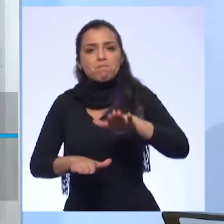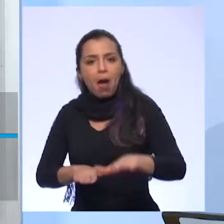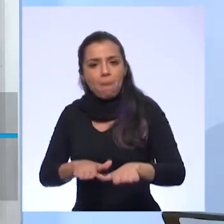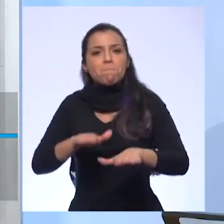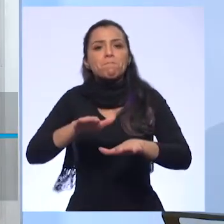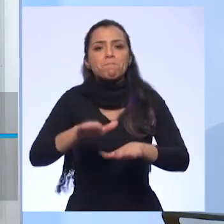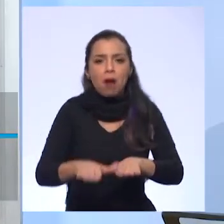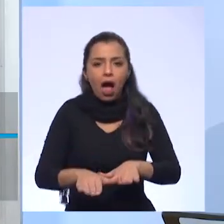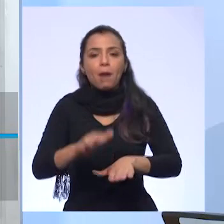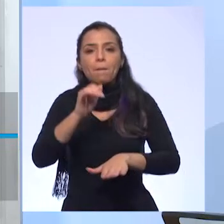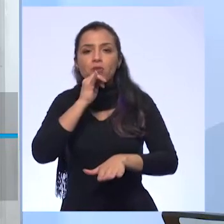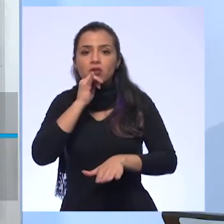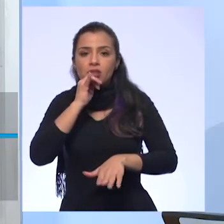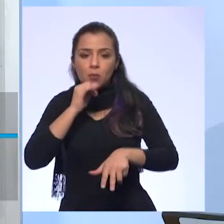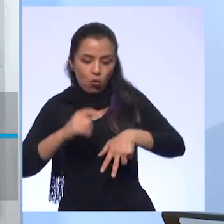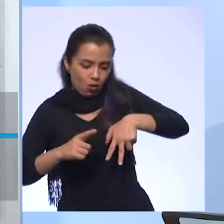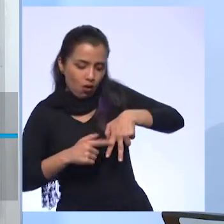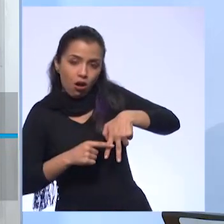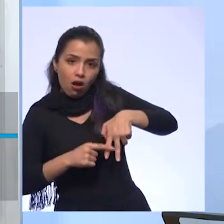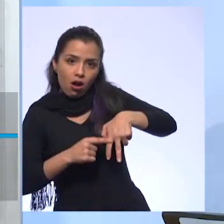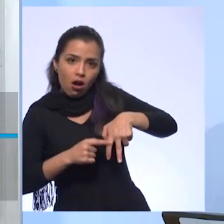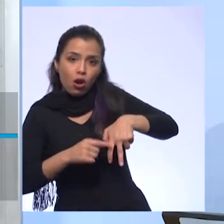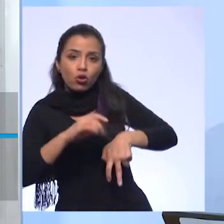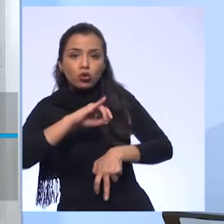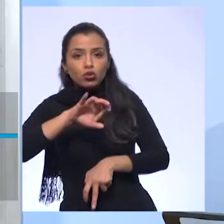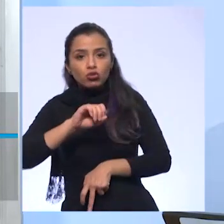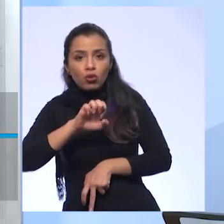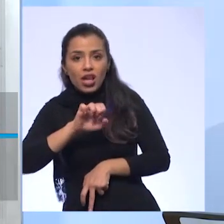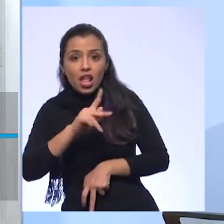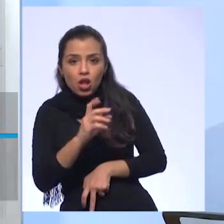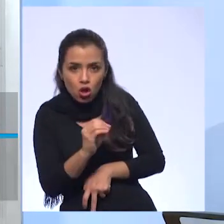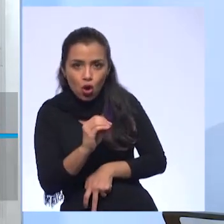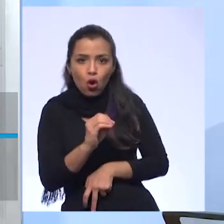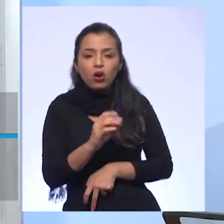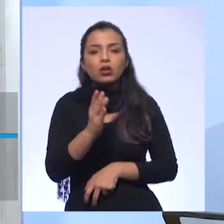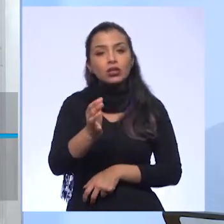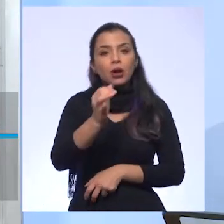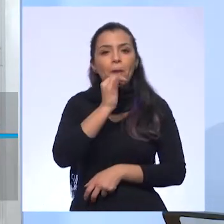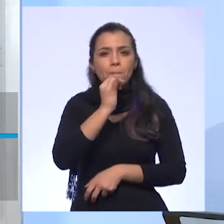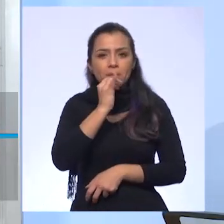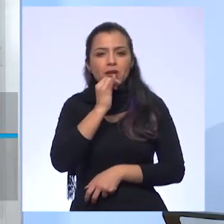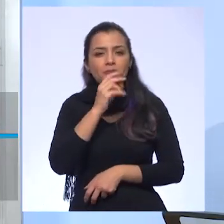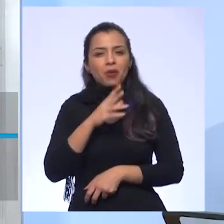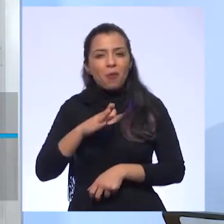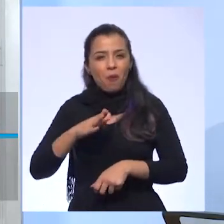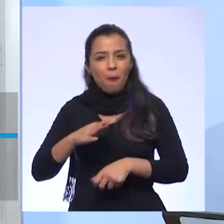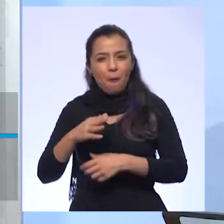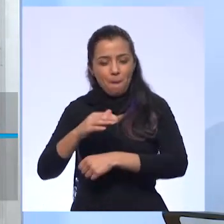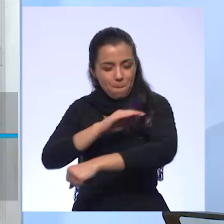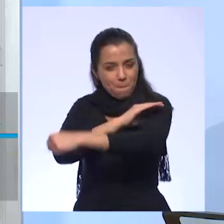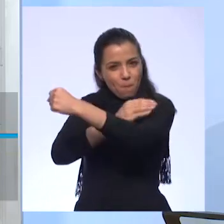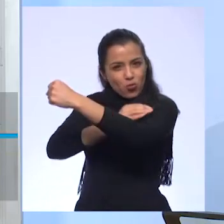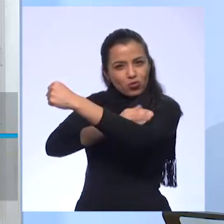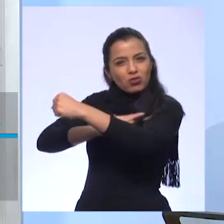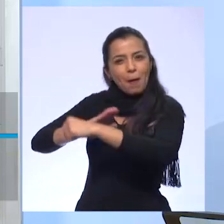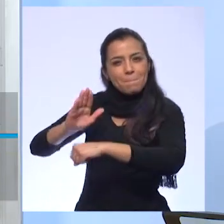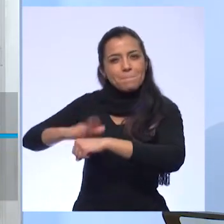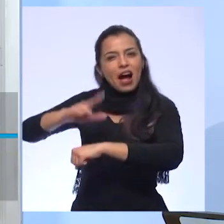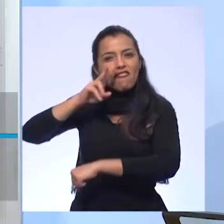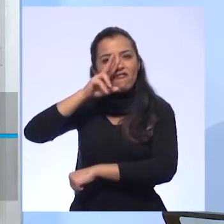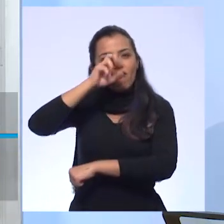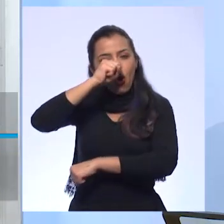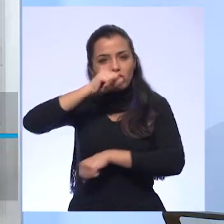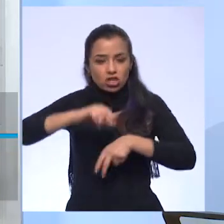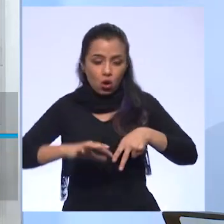sobre o joelho, sobre a sua perna, e é por isso que você deve ter respondido aí com o músculo mais forte, são os da perna, você que respondeu isso,